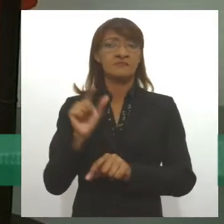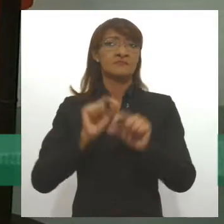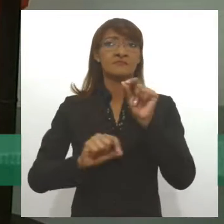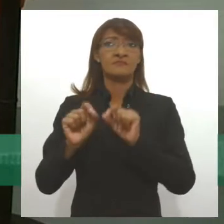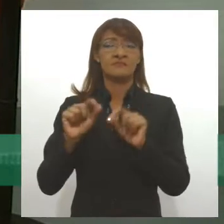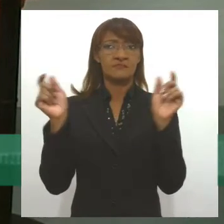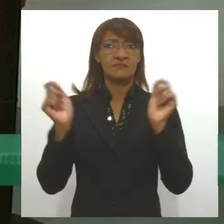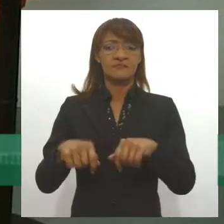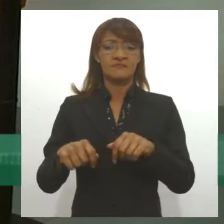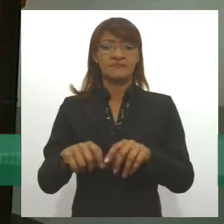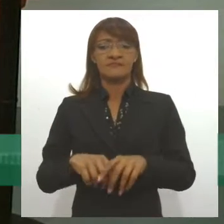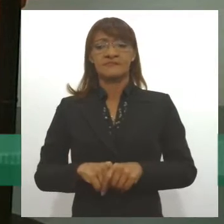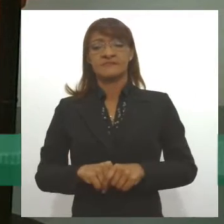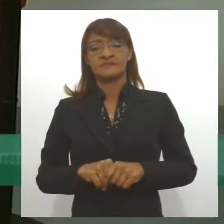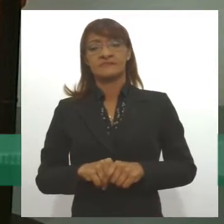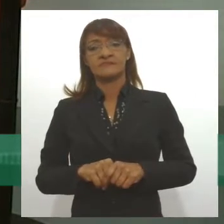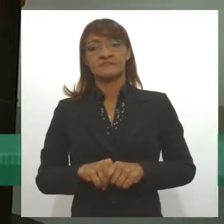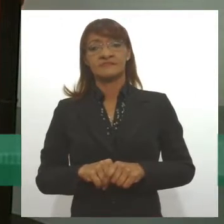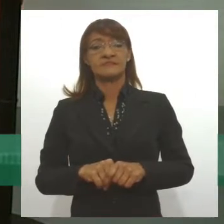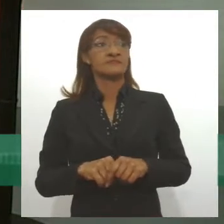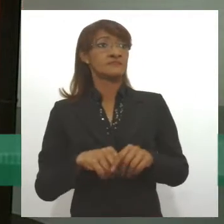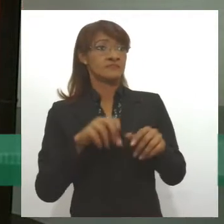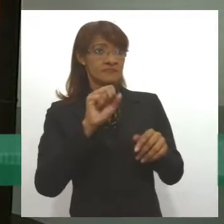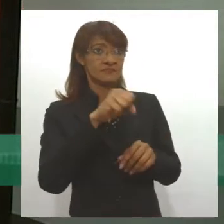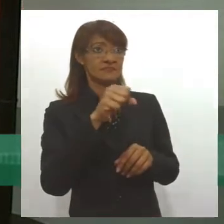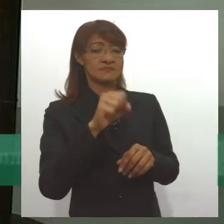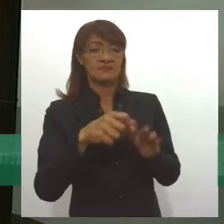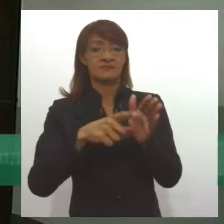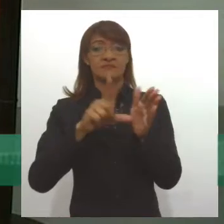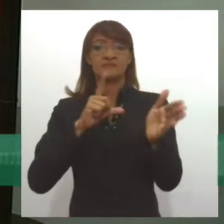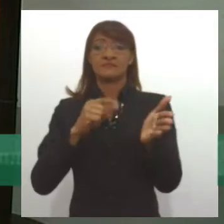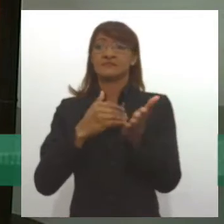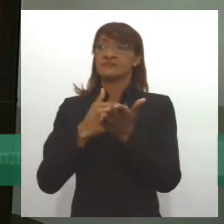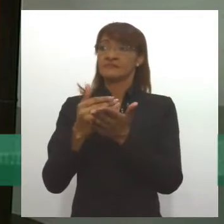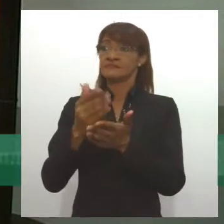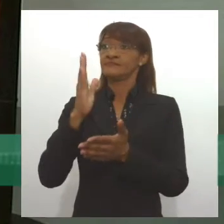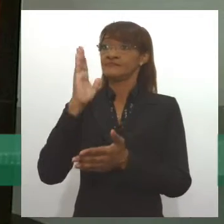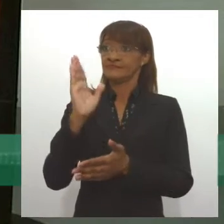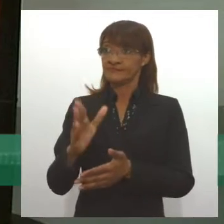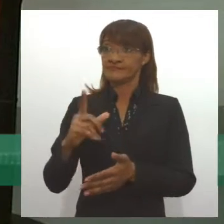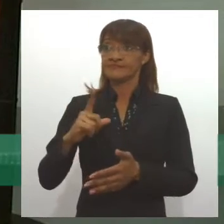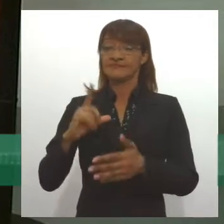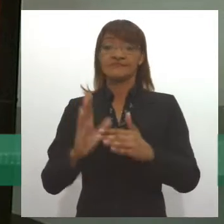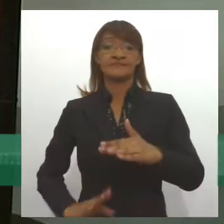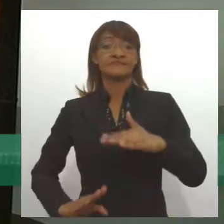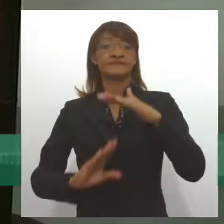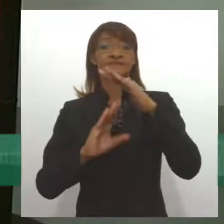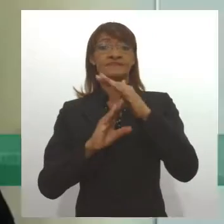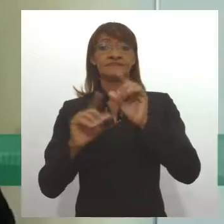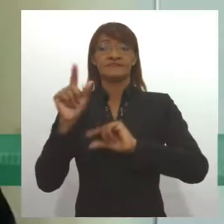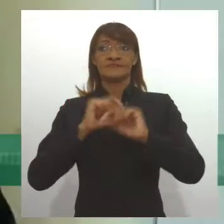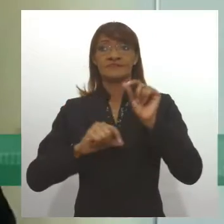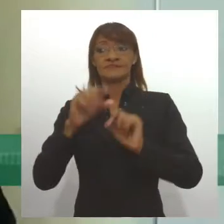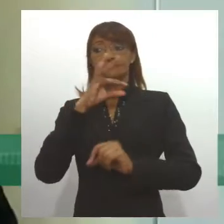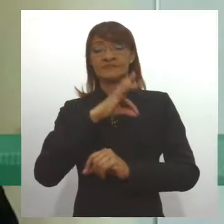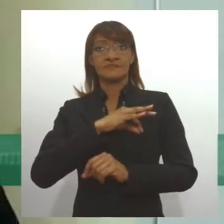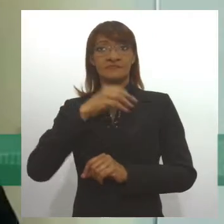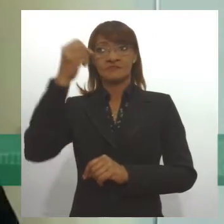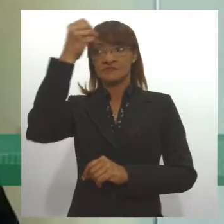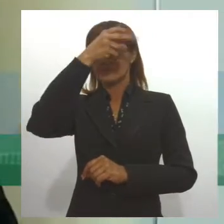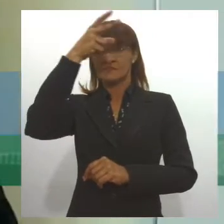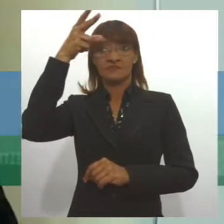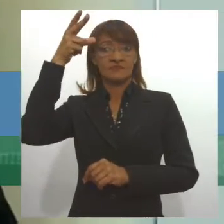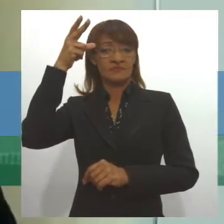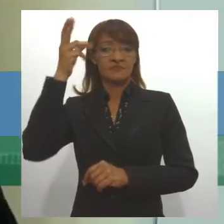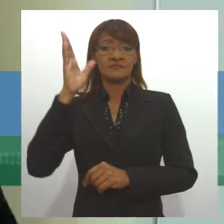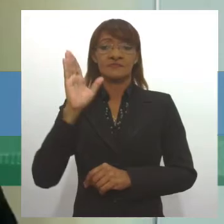acontecer? Como eu falei no início, né, nós temos o teto no município, que é o salário do prefeito. Temos